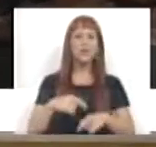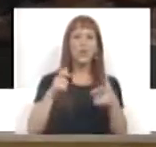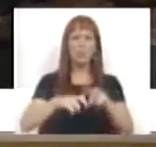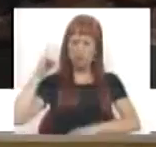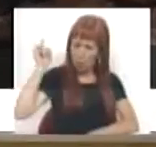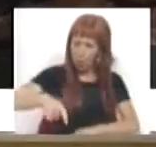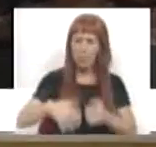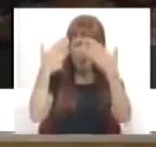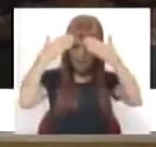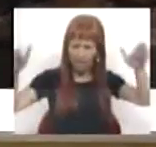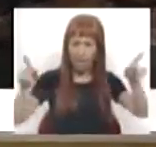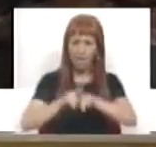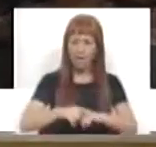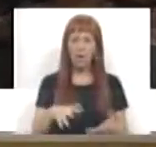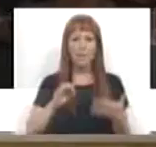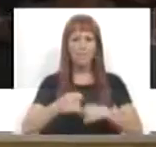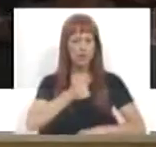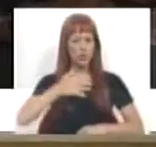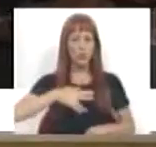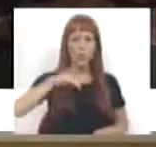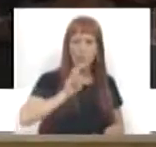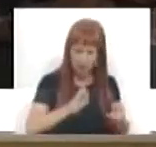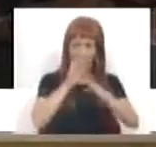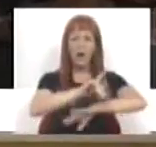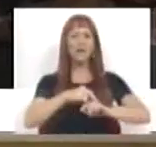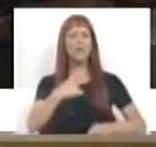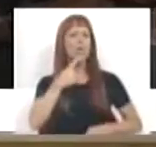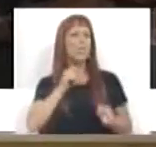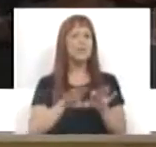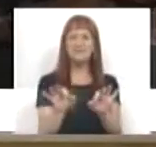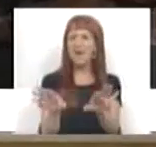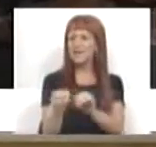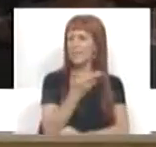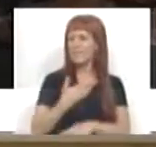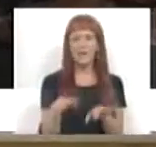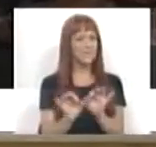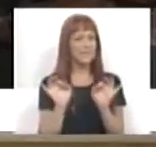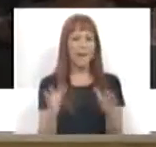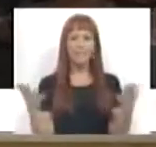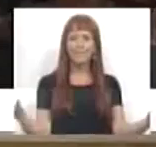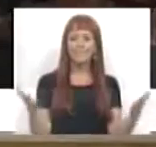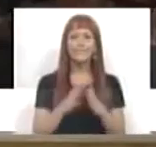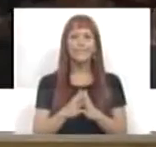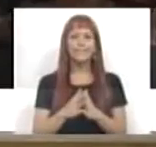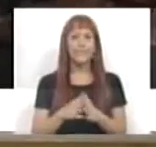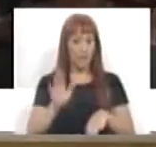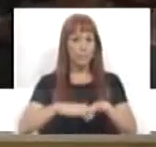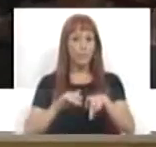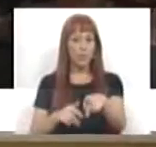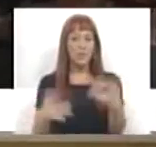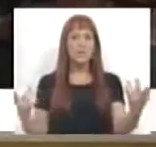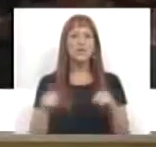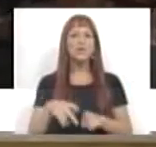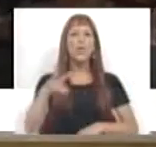povo impôs-lhes uma democracia, mas os donos de Portugal continuam demasiado iguais ao seu passado. Por isso